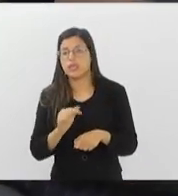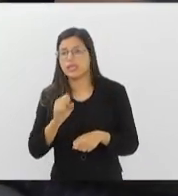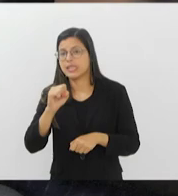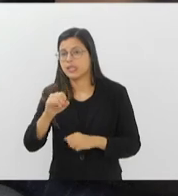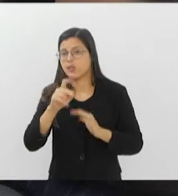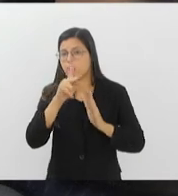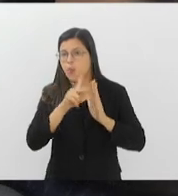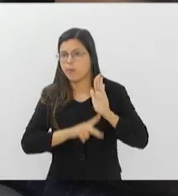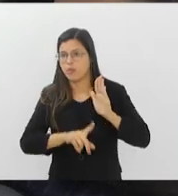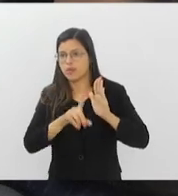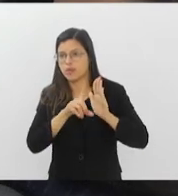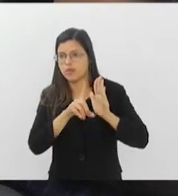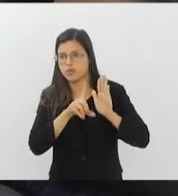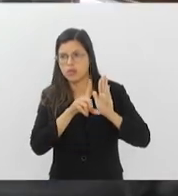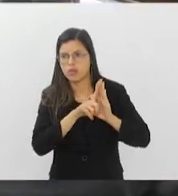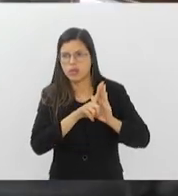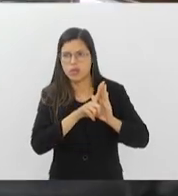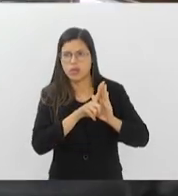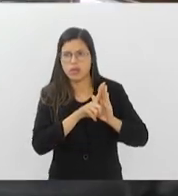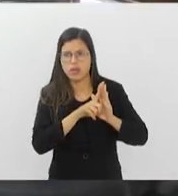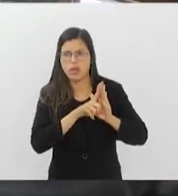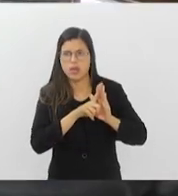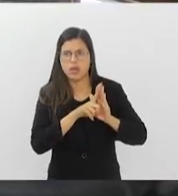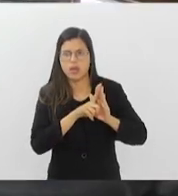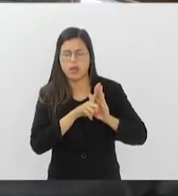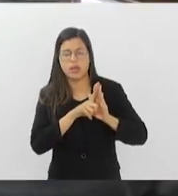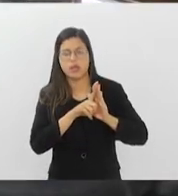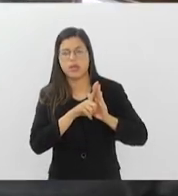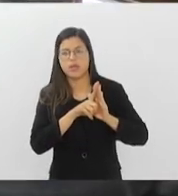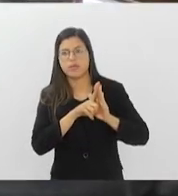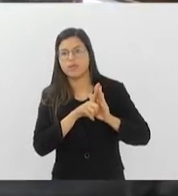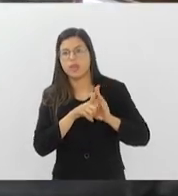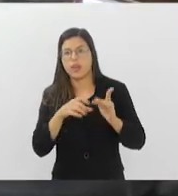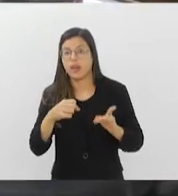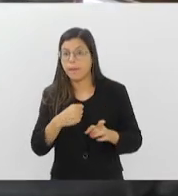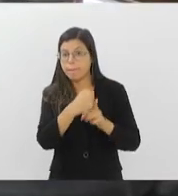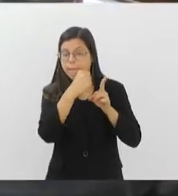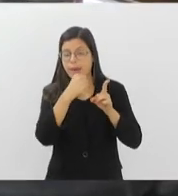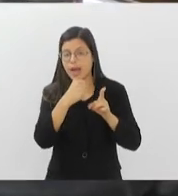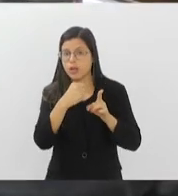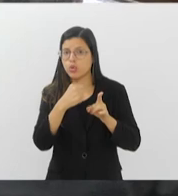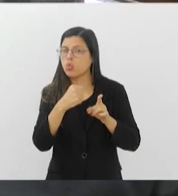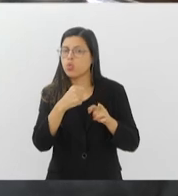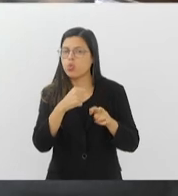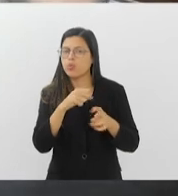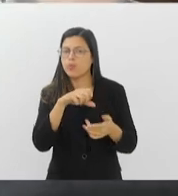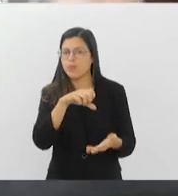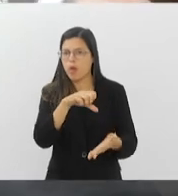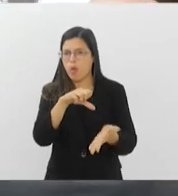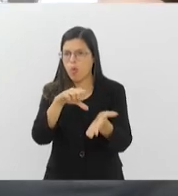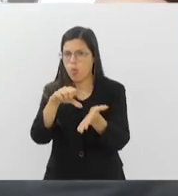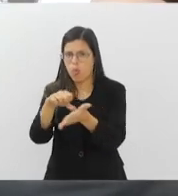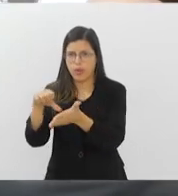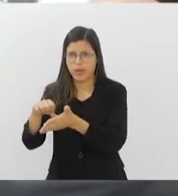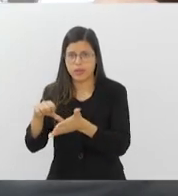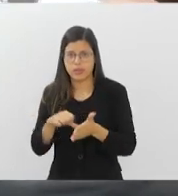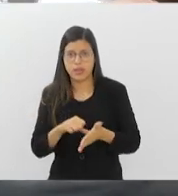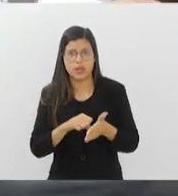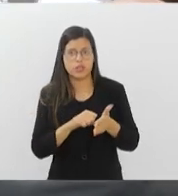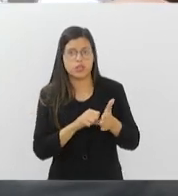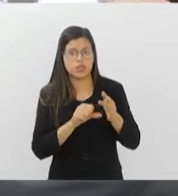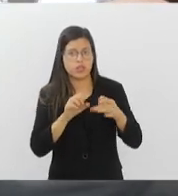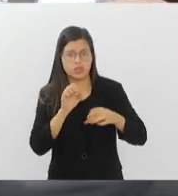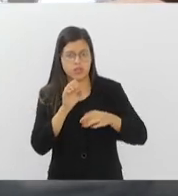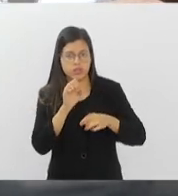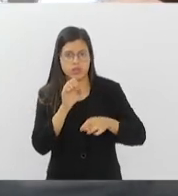Excelência ele afetaria não só as unidades da rede estadual,